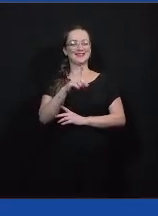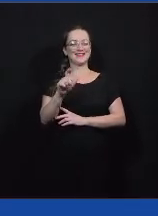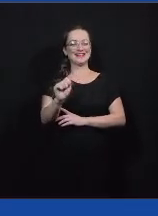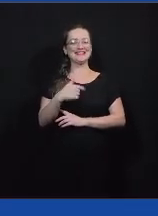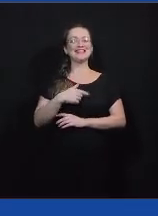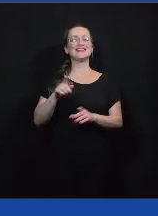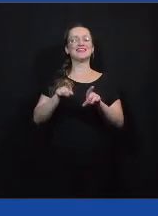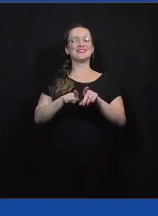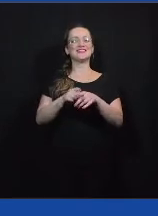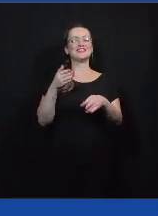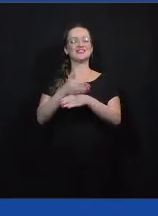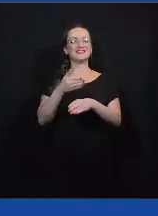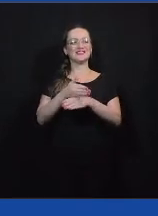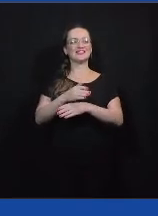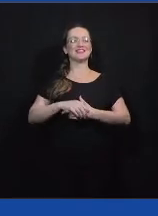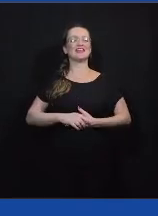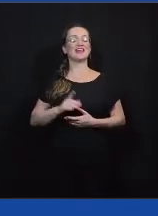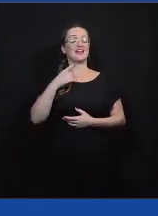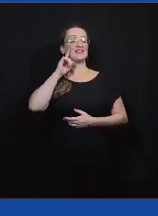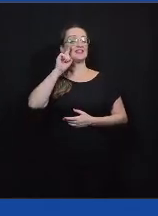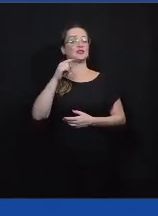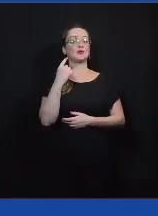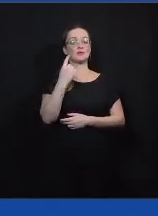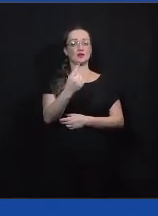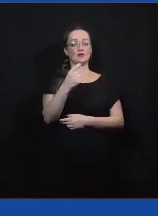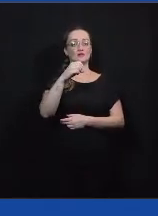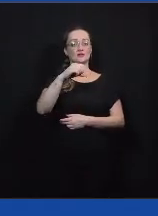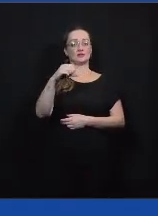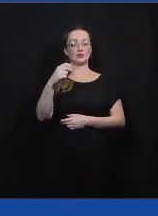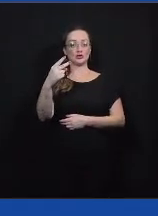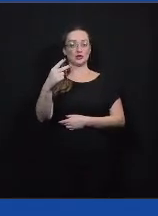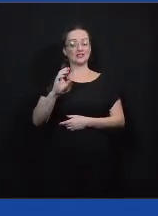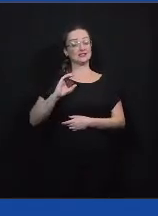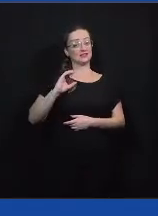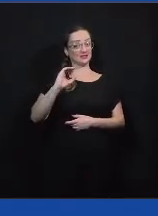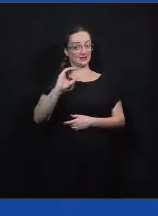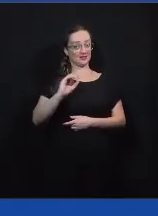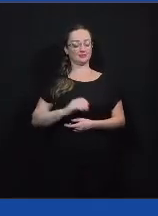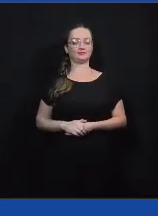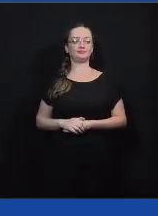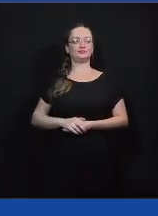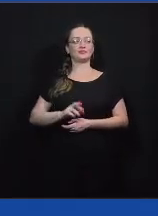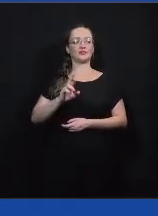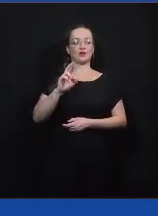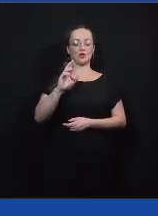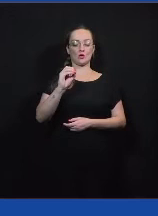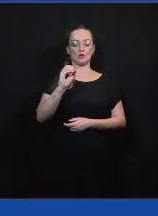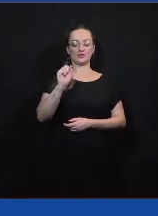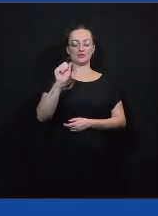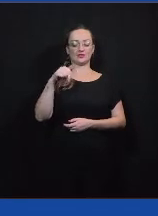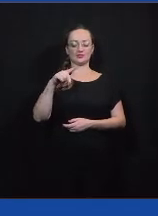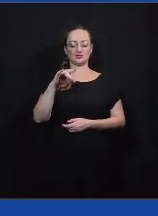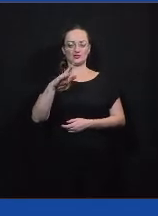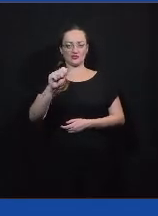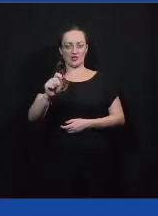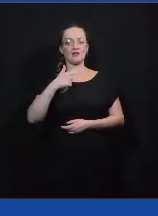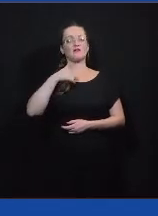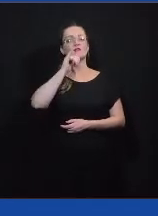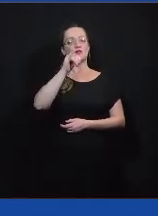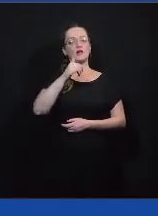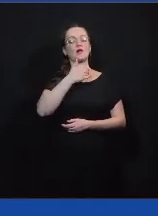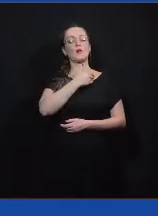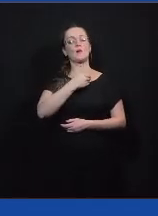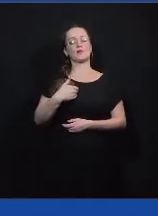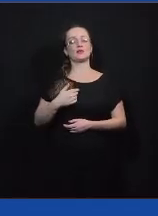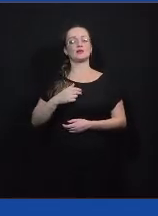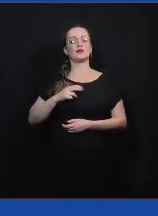também com a gente o Inclusive a data 1992 cê Rosangela Souza dizendo que foi presidente Cola